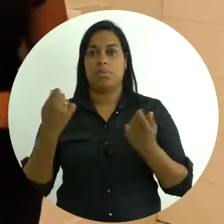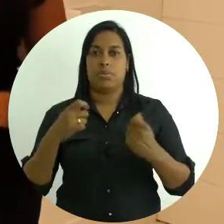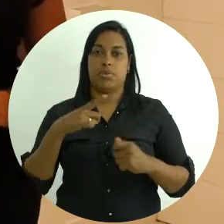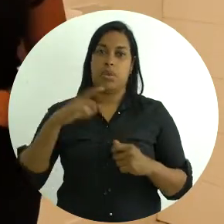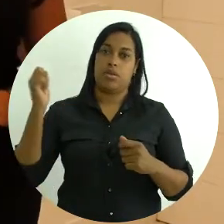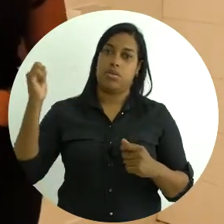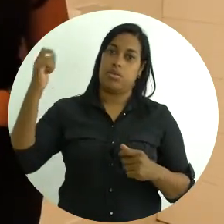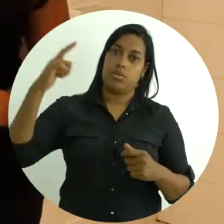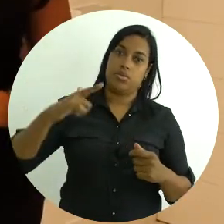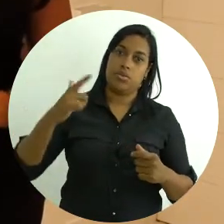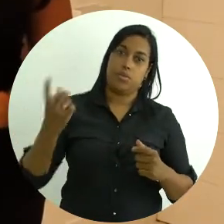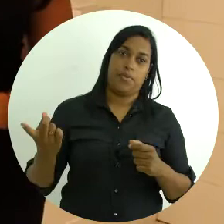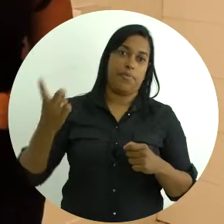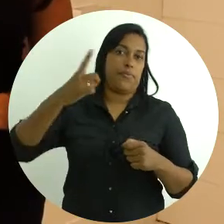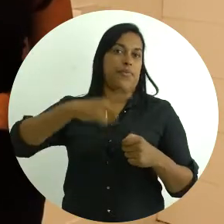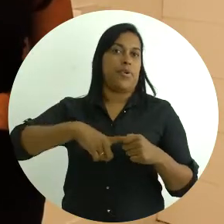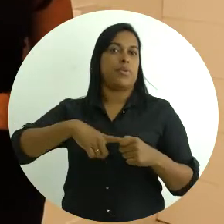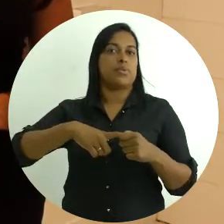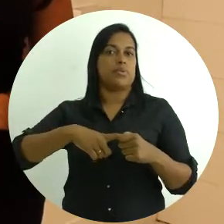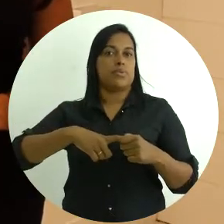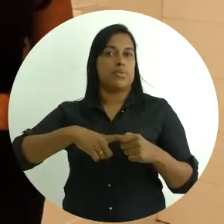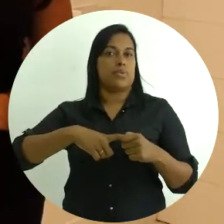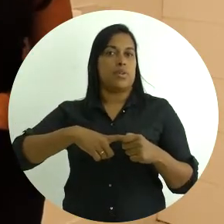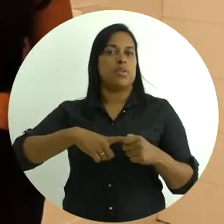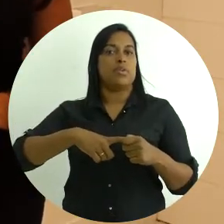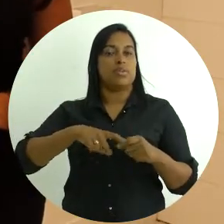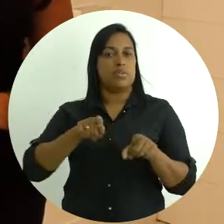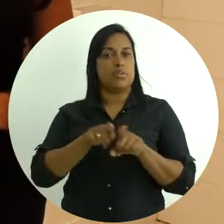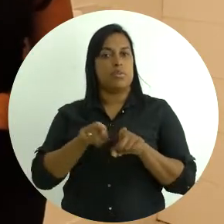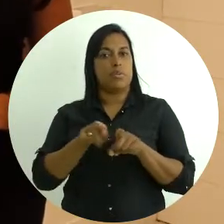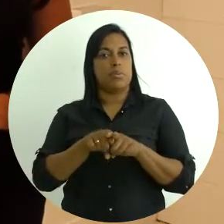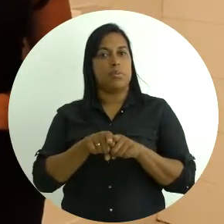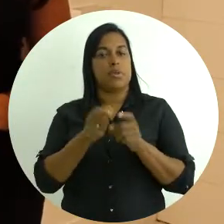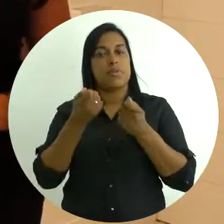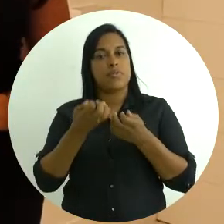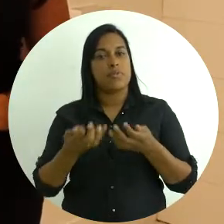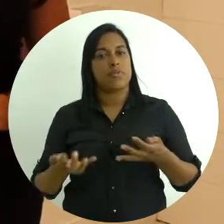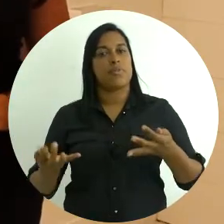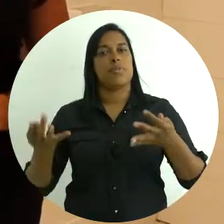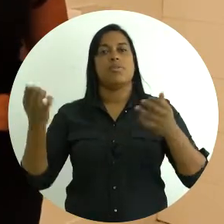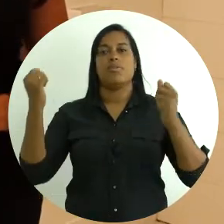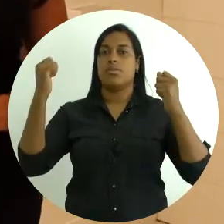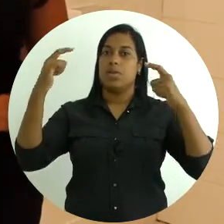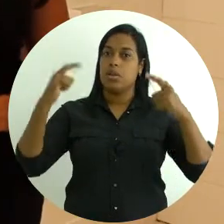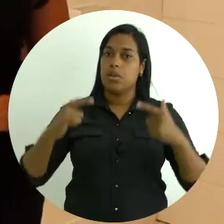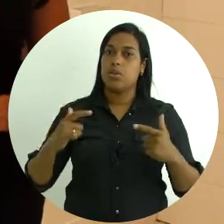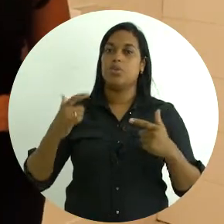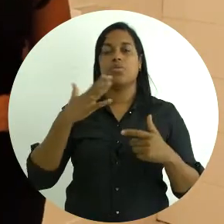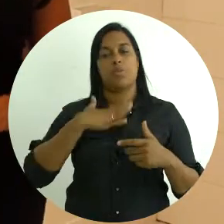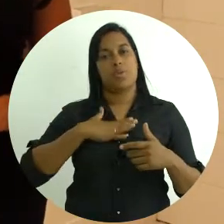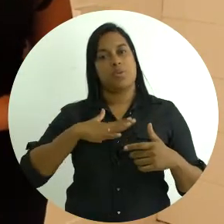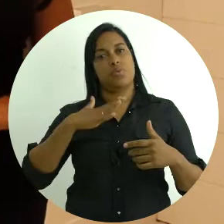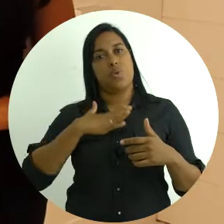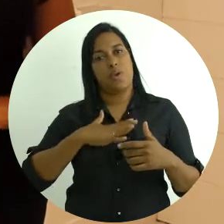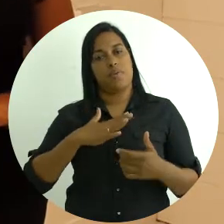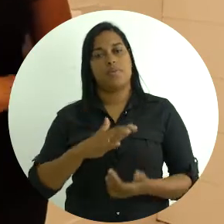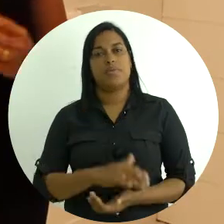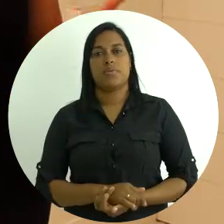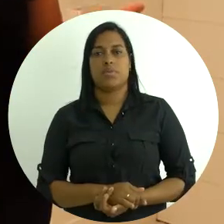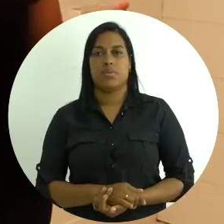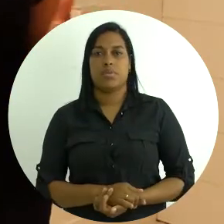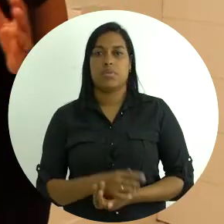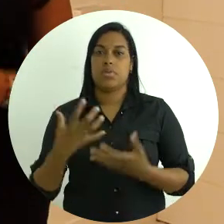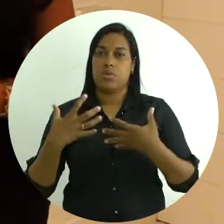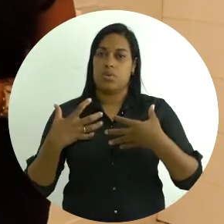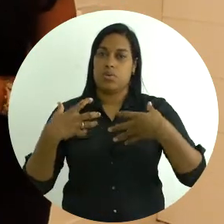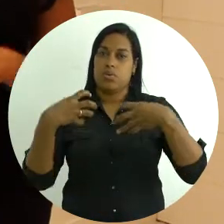luz rebatida para a placa, né, de teto, espalhando e devolvendo essa luz distribuída, difusa, de uma maneira mais suave. Exatamente, sem